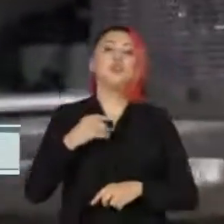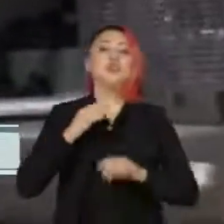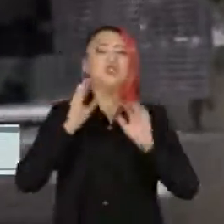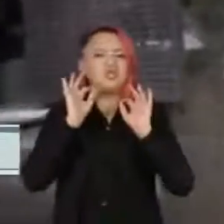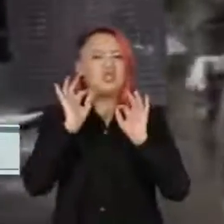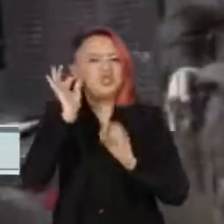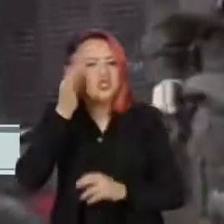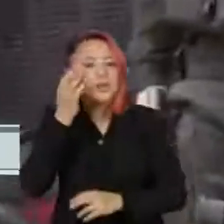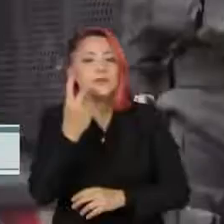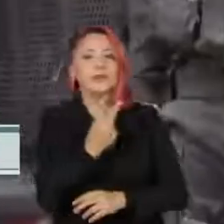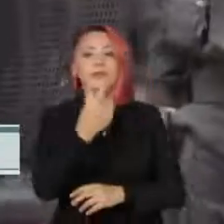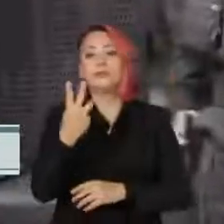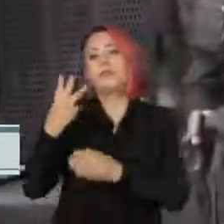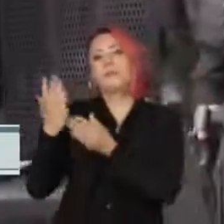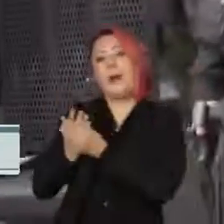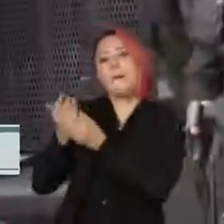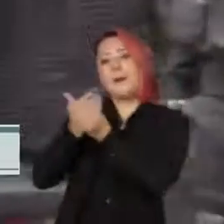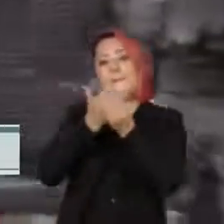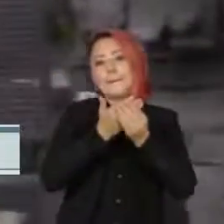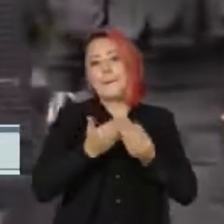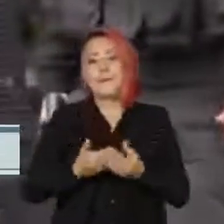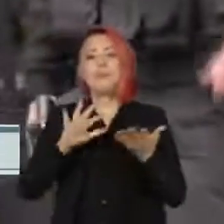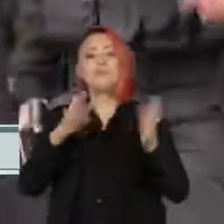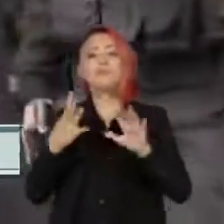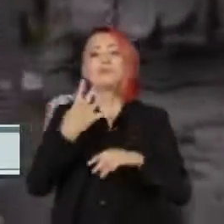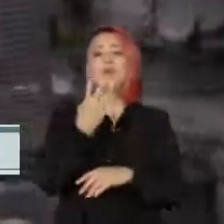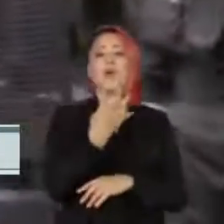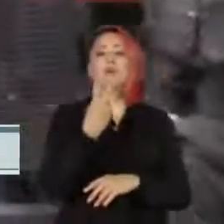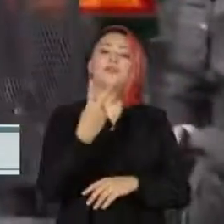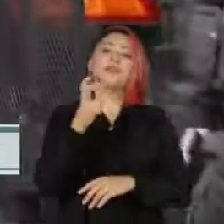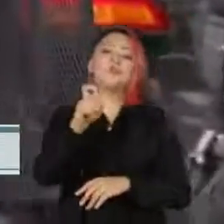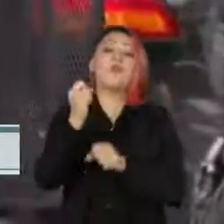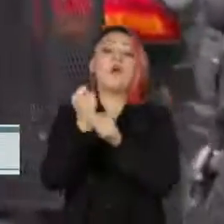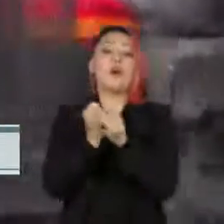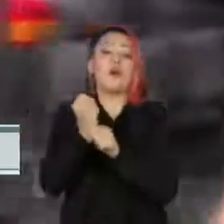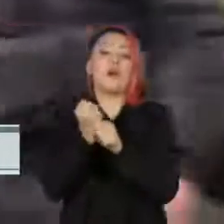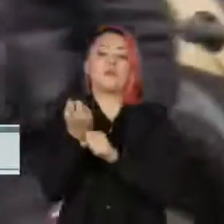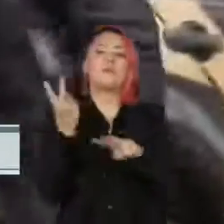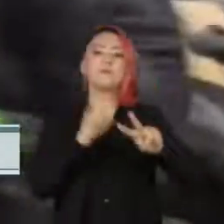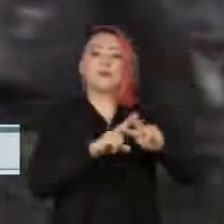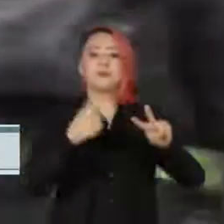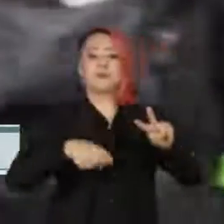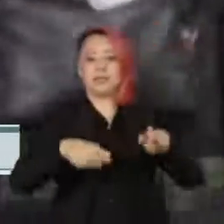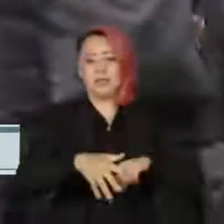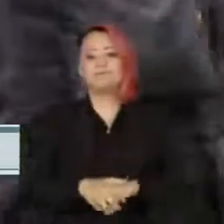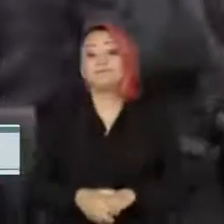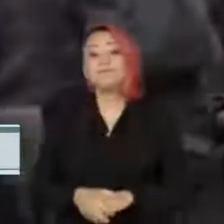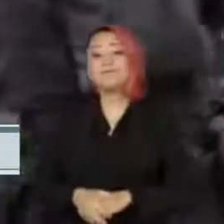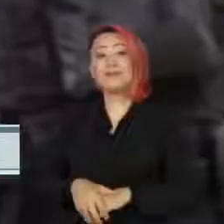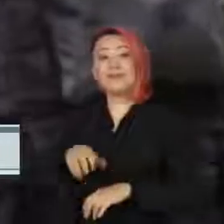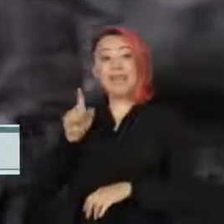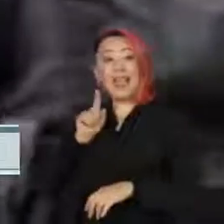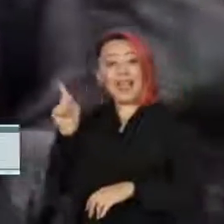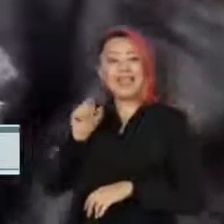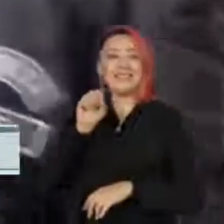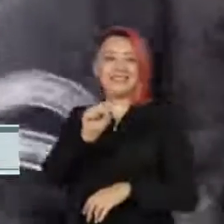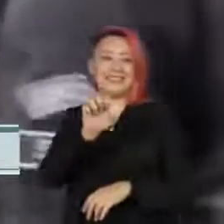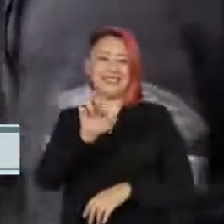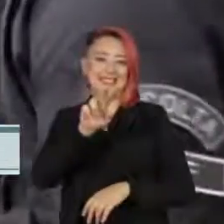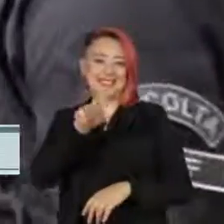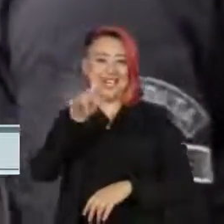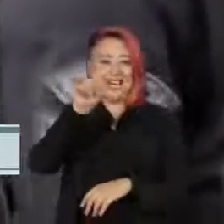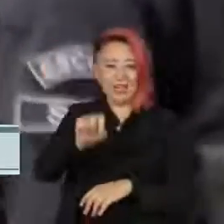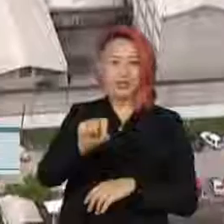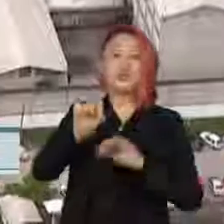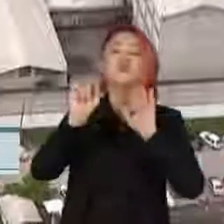processos com penas que chegam a 425 anos de prisão Sérgio Cabral é o único político denunciado na